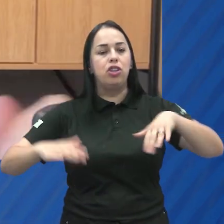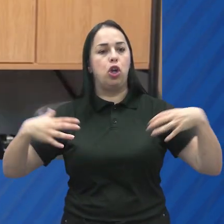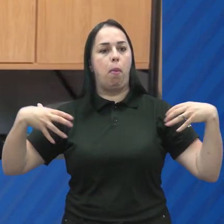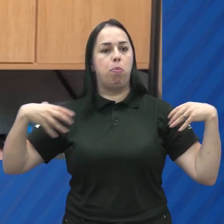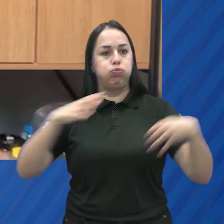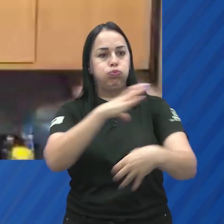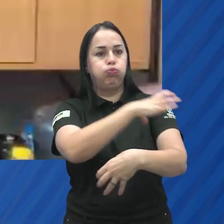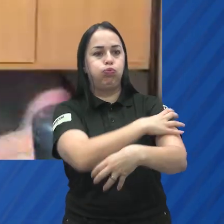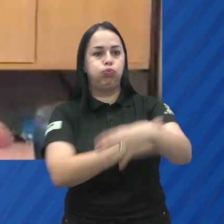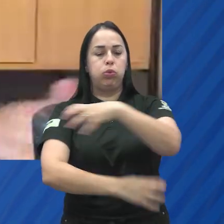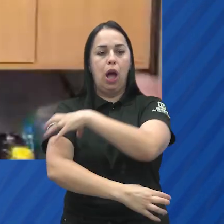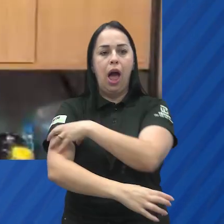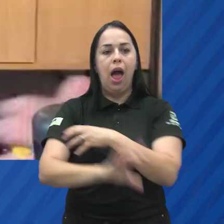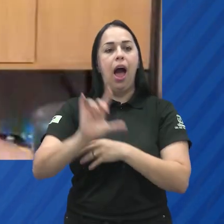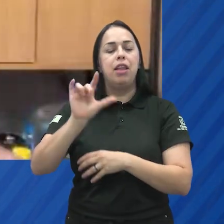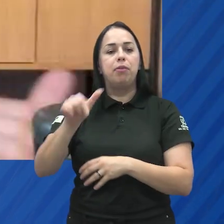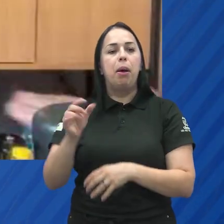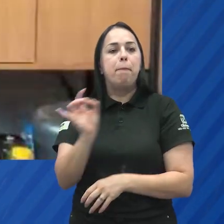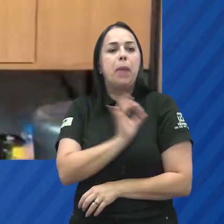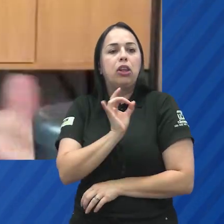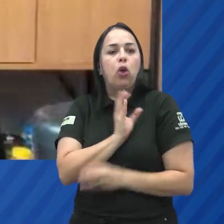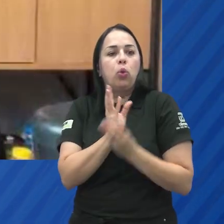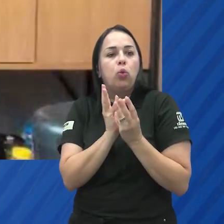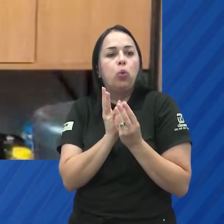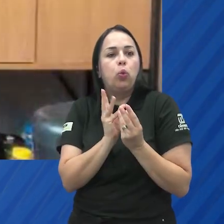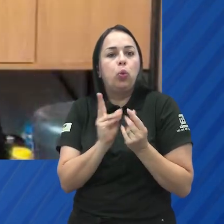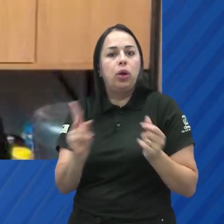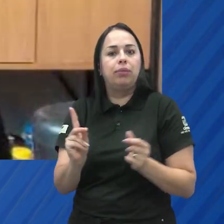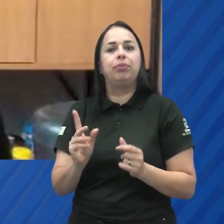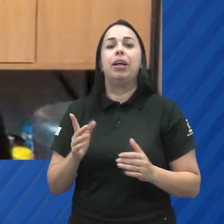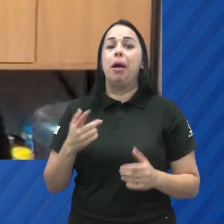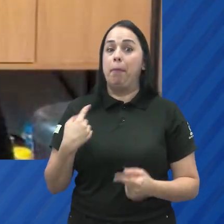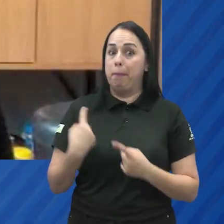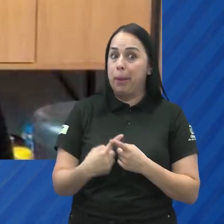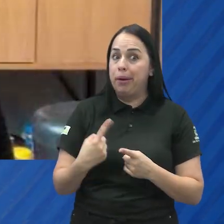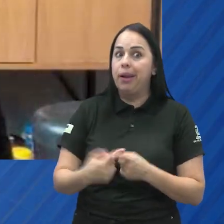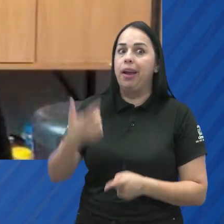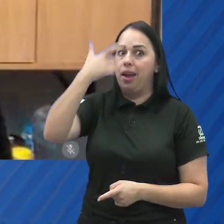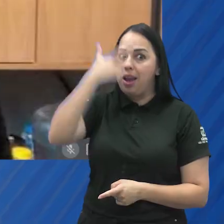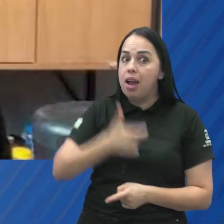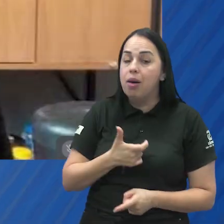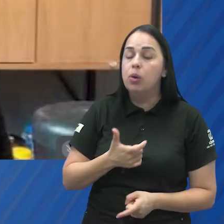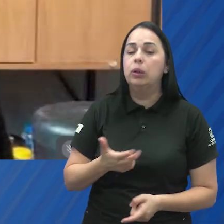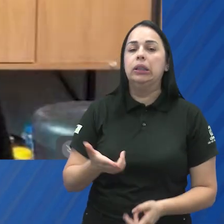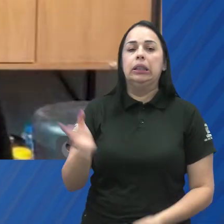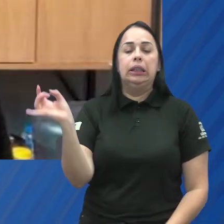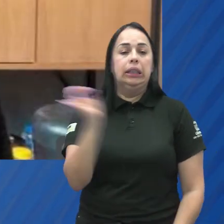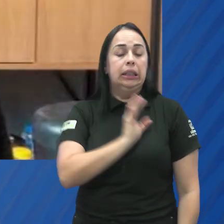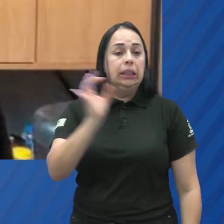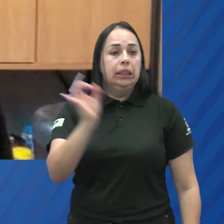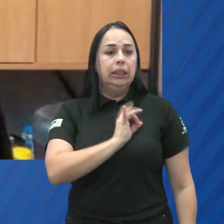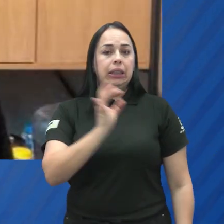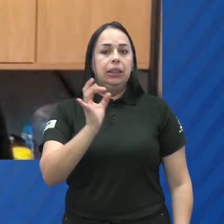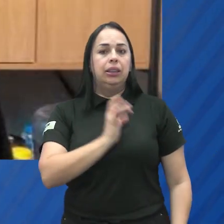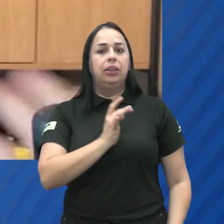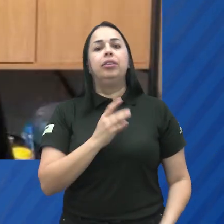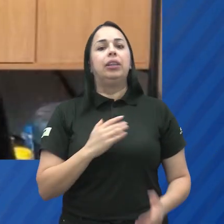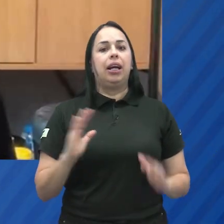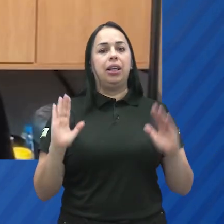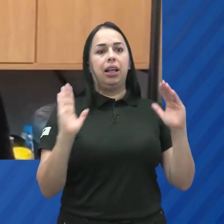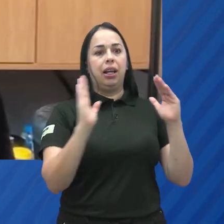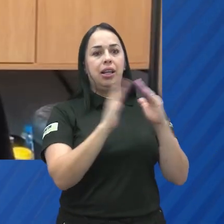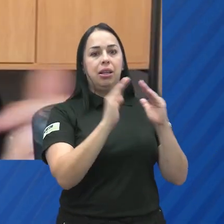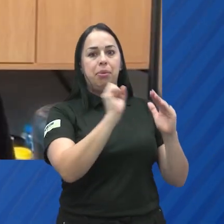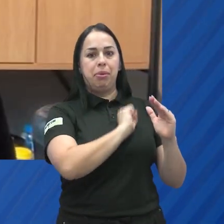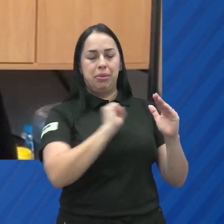de boinha, depois sem boinha, foi evoluindo, perdendo medo. Porque eu tinha medo disso, tinha trauma disso. E a casa da